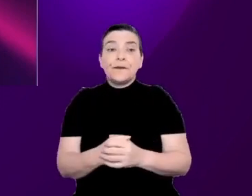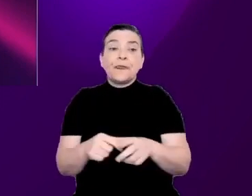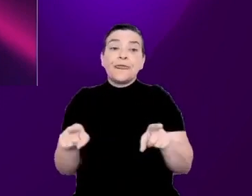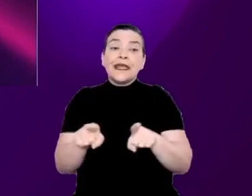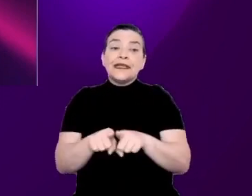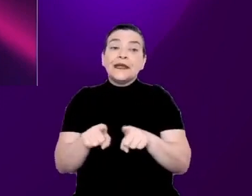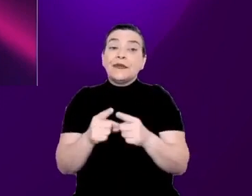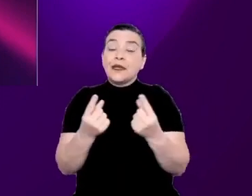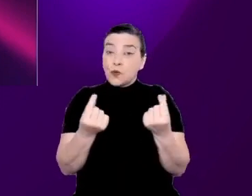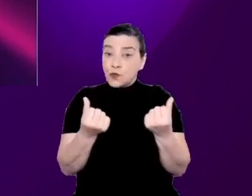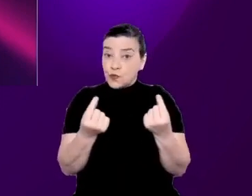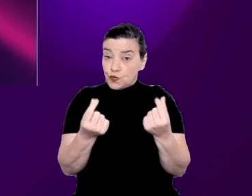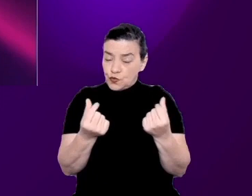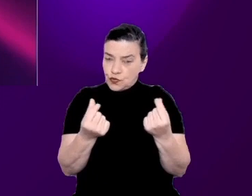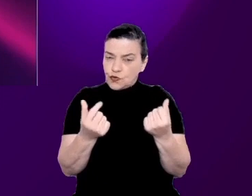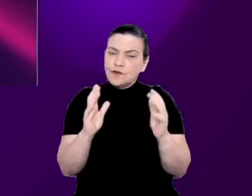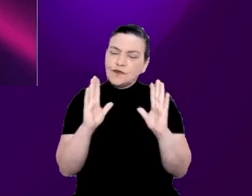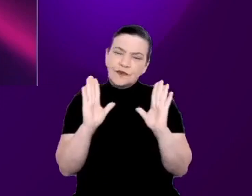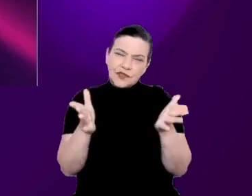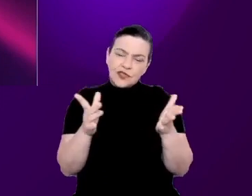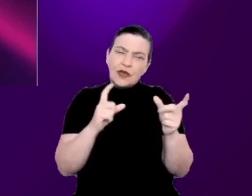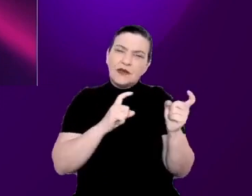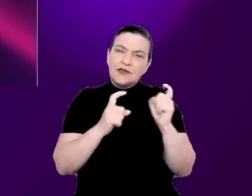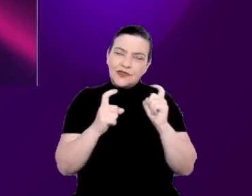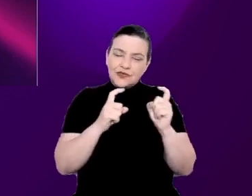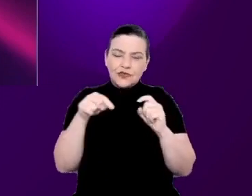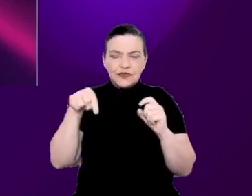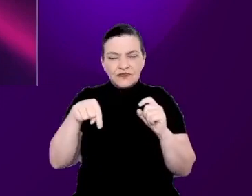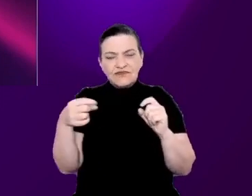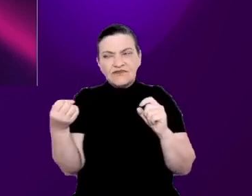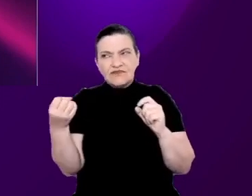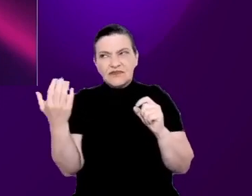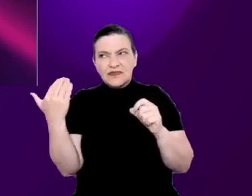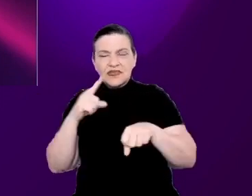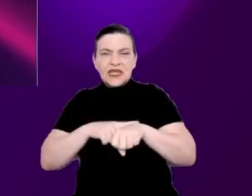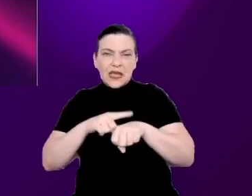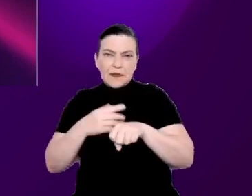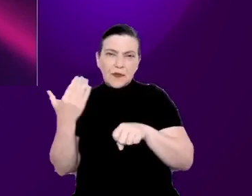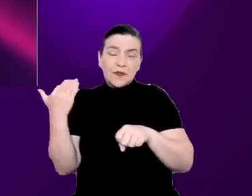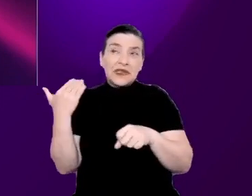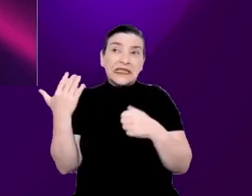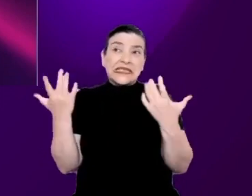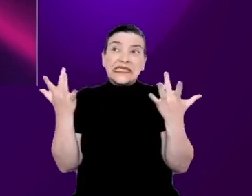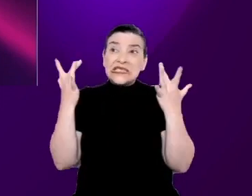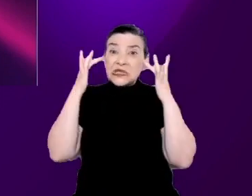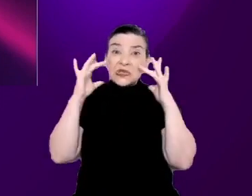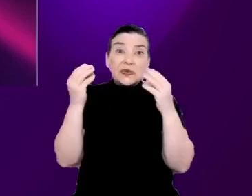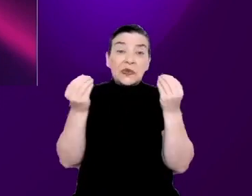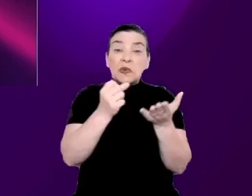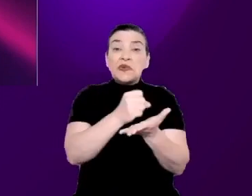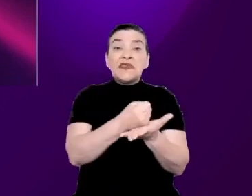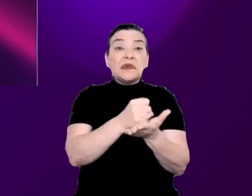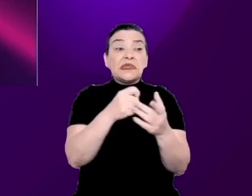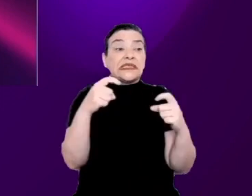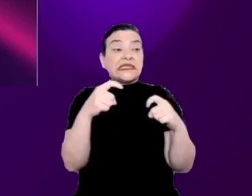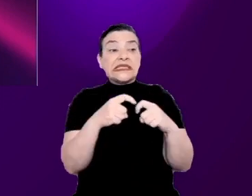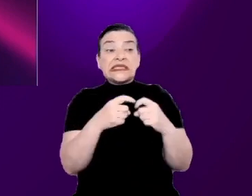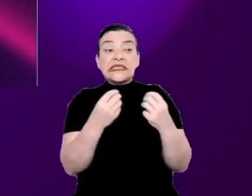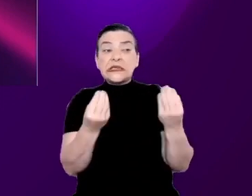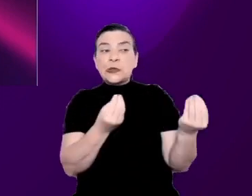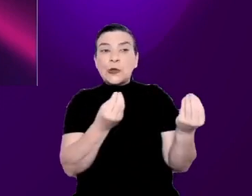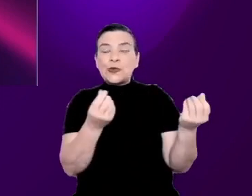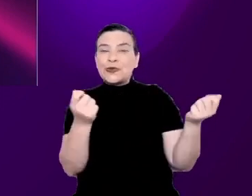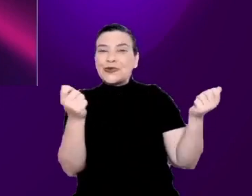custo, a gente tem discutido mais recentemente, porque há pouco tempo a gente não sabia como o farmacêutico clínico poderia se